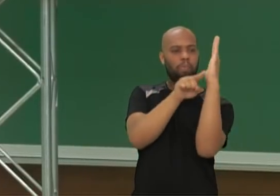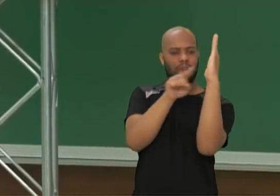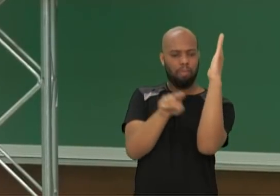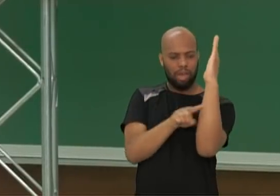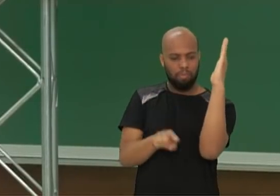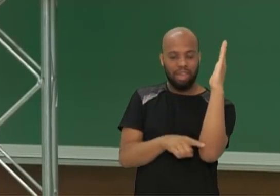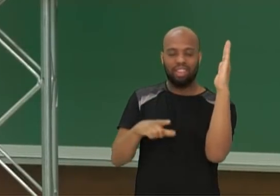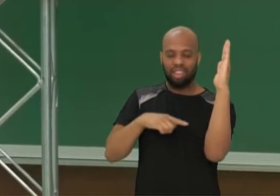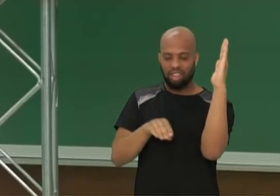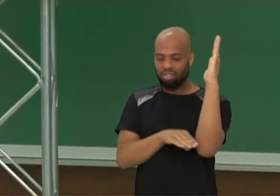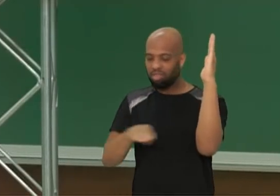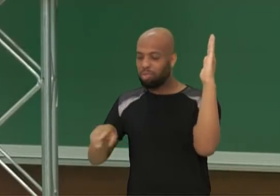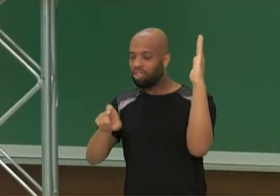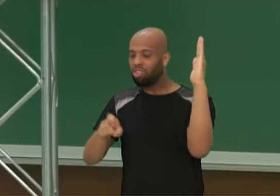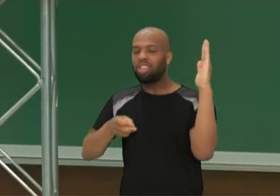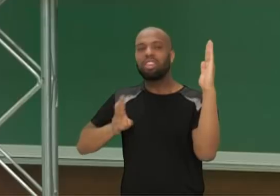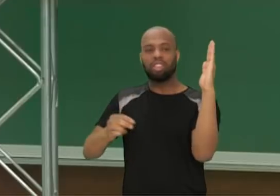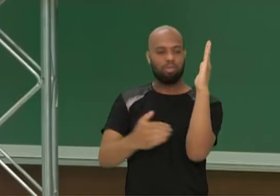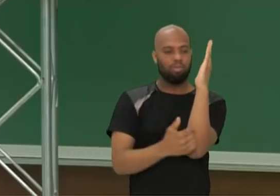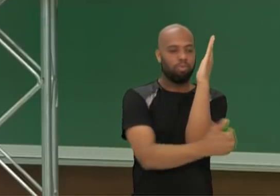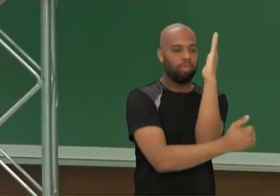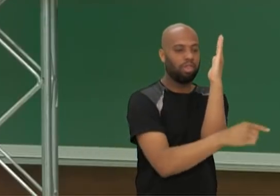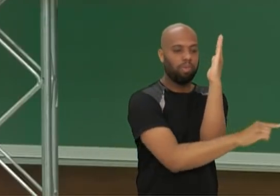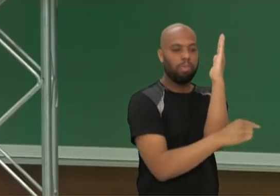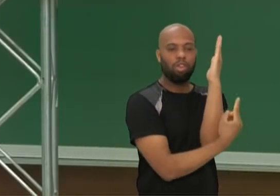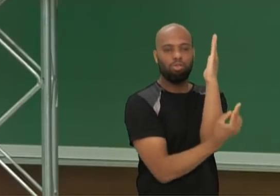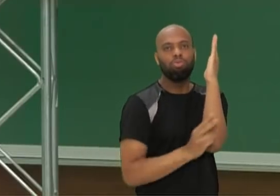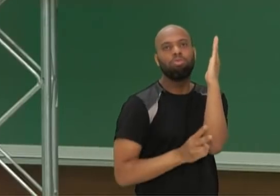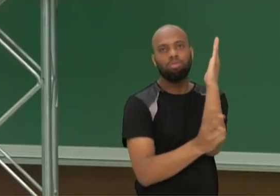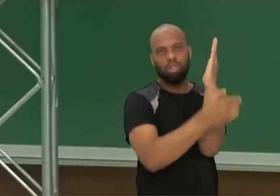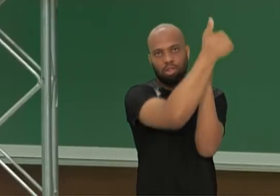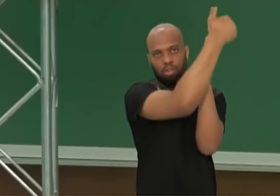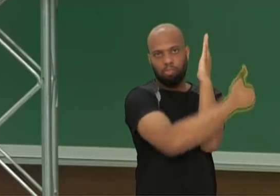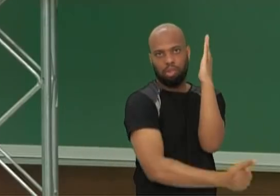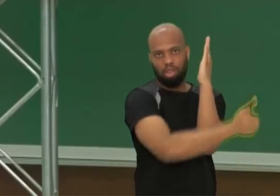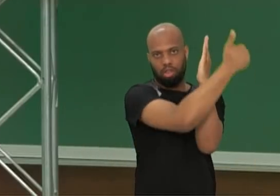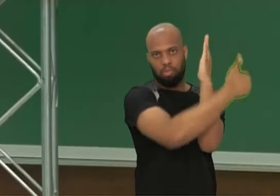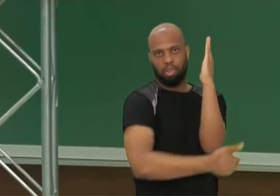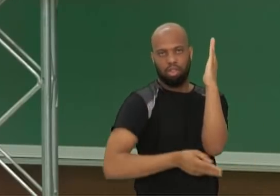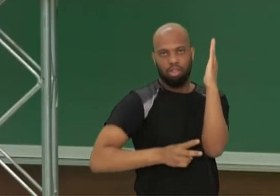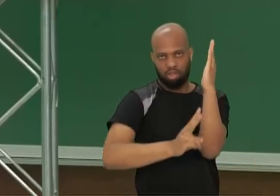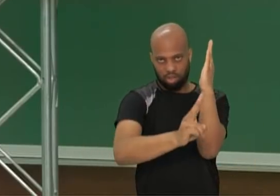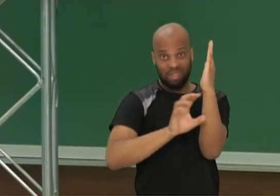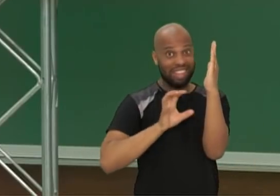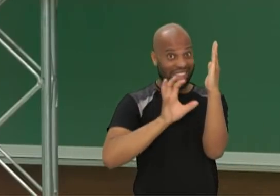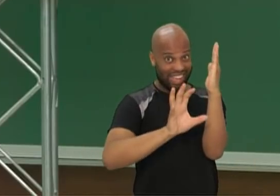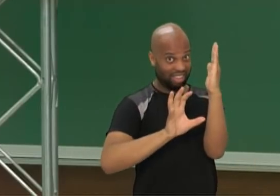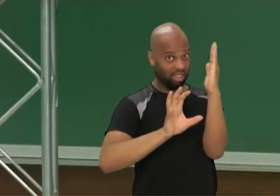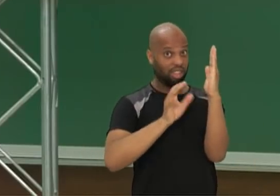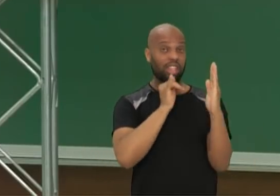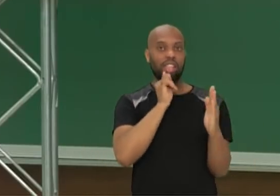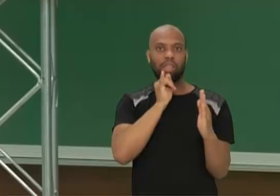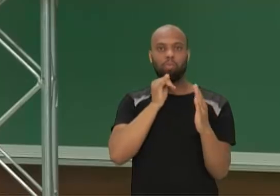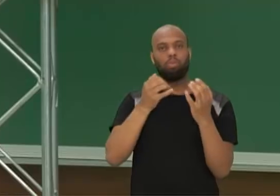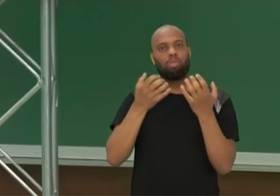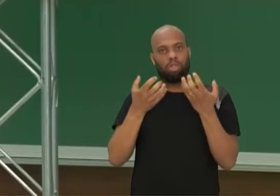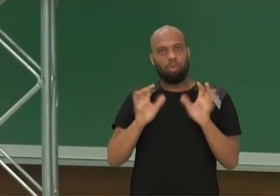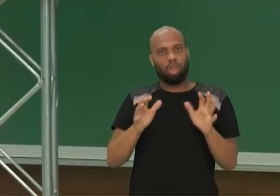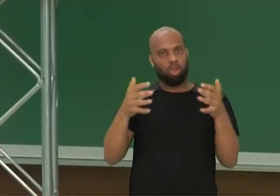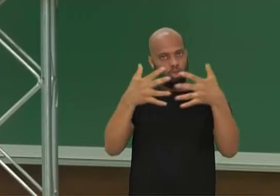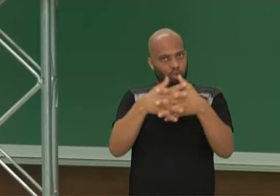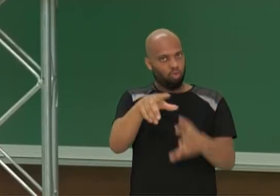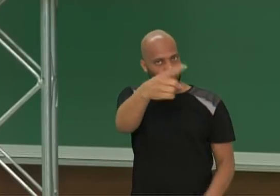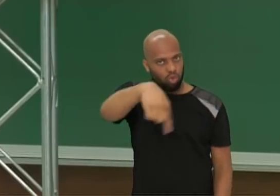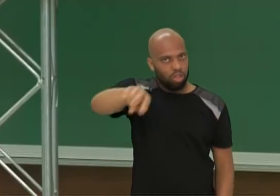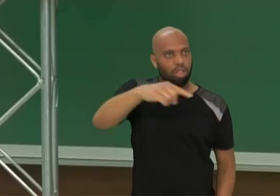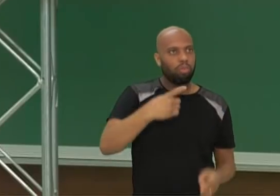O eixo de simetria passa pelo vértice, pelo foco, e eu gosto de observar bastante isso para vocês não confundirem, tá?